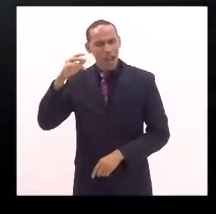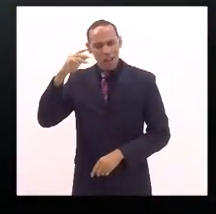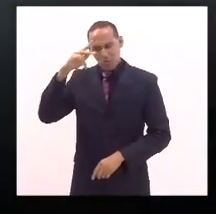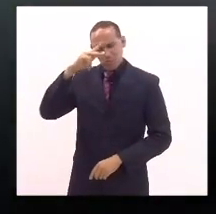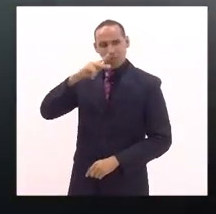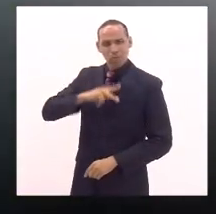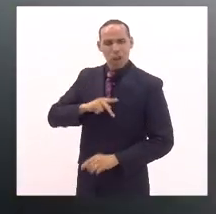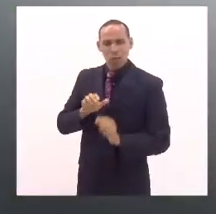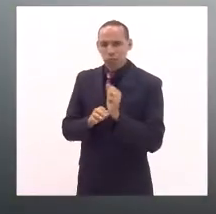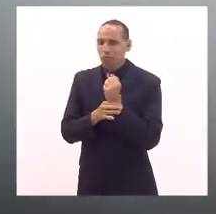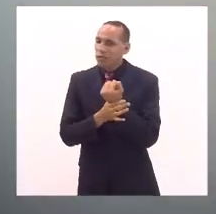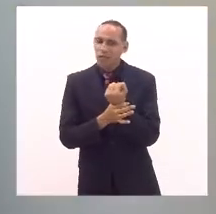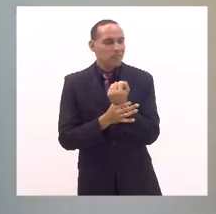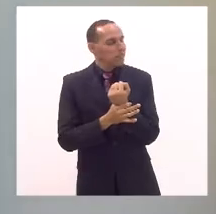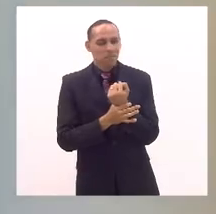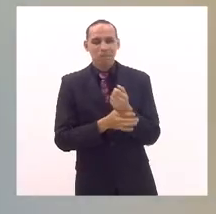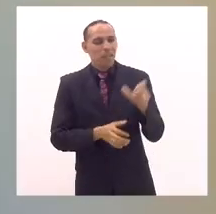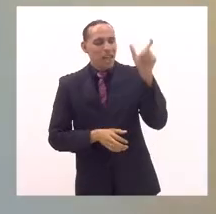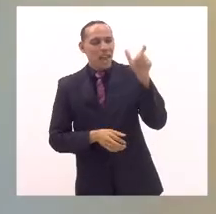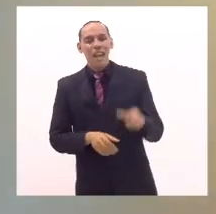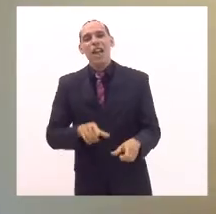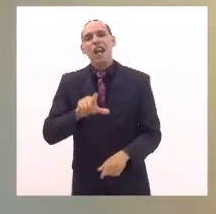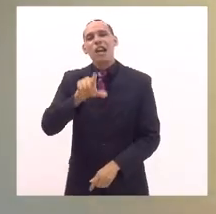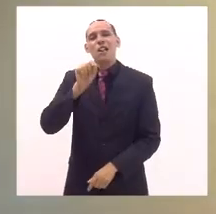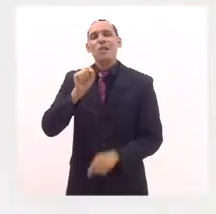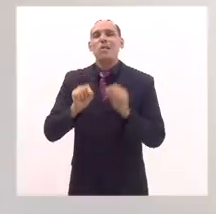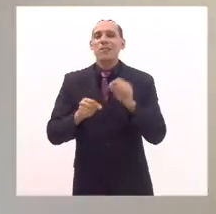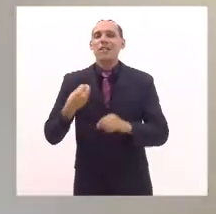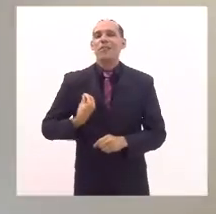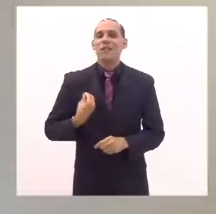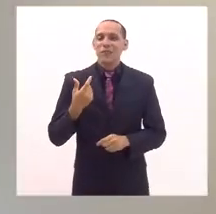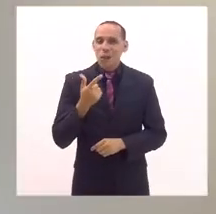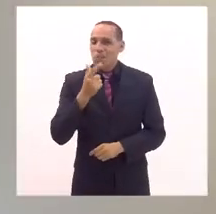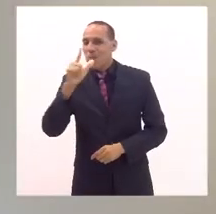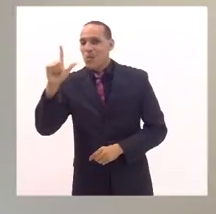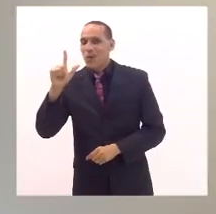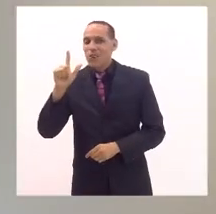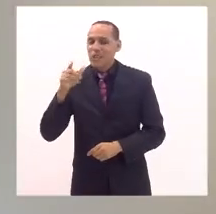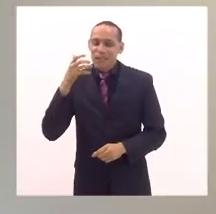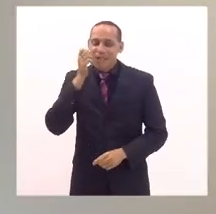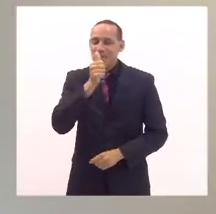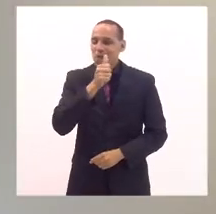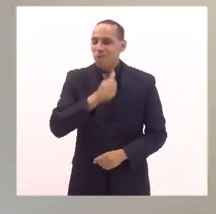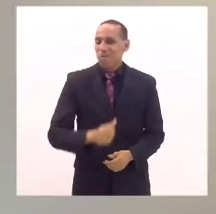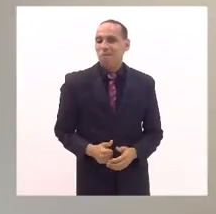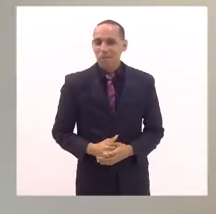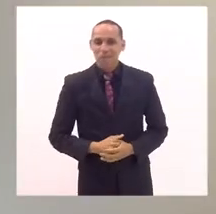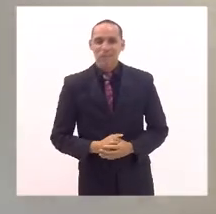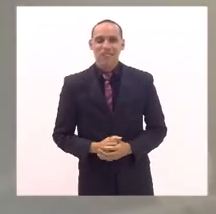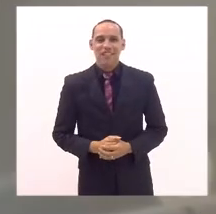própria segurança, escolhe por vidas alheias salvar.